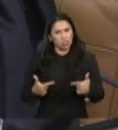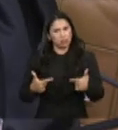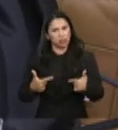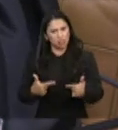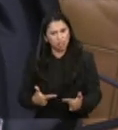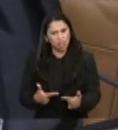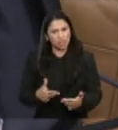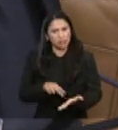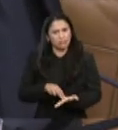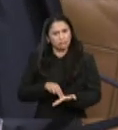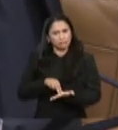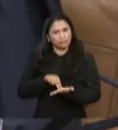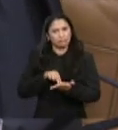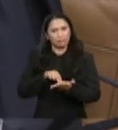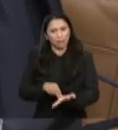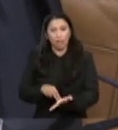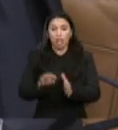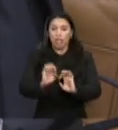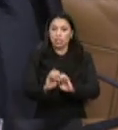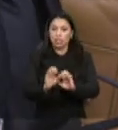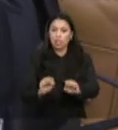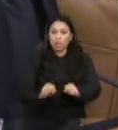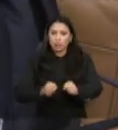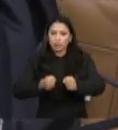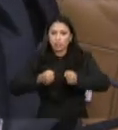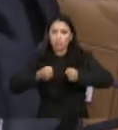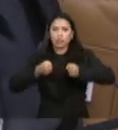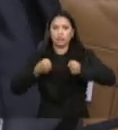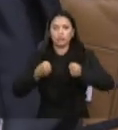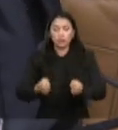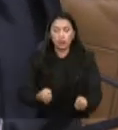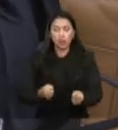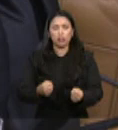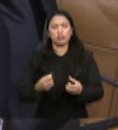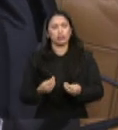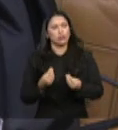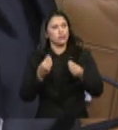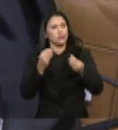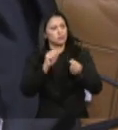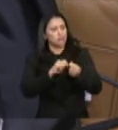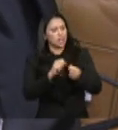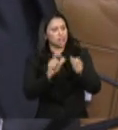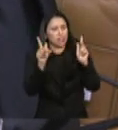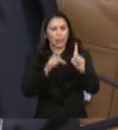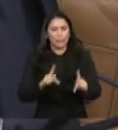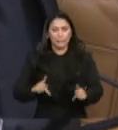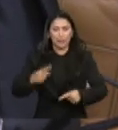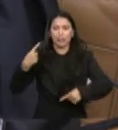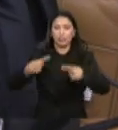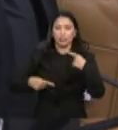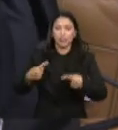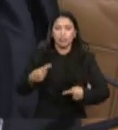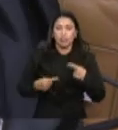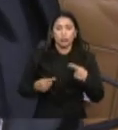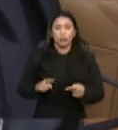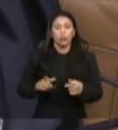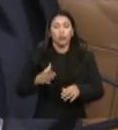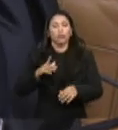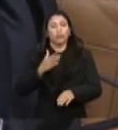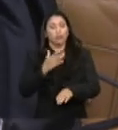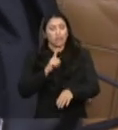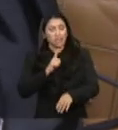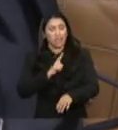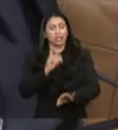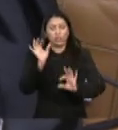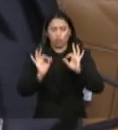mas ensinam mas esforçam mas pacificam mas discutem mas praticam a